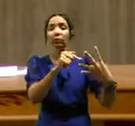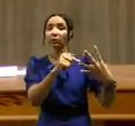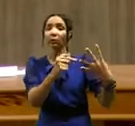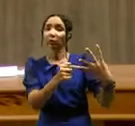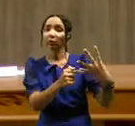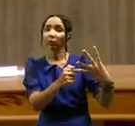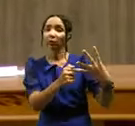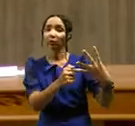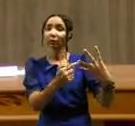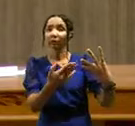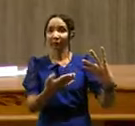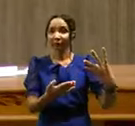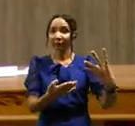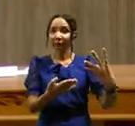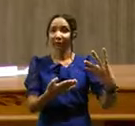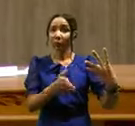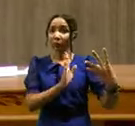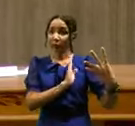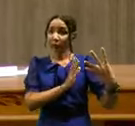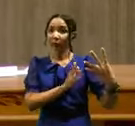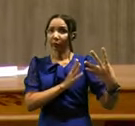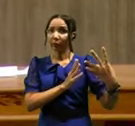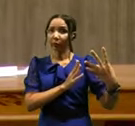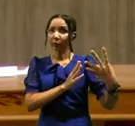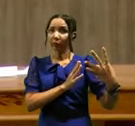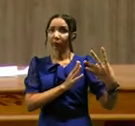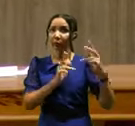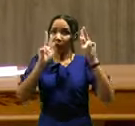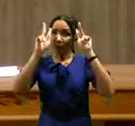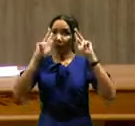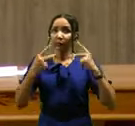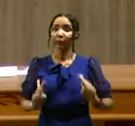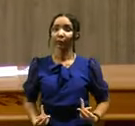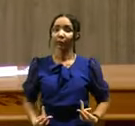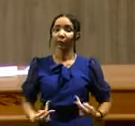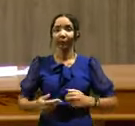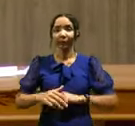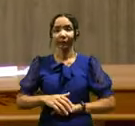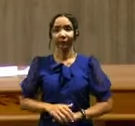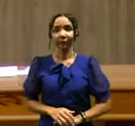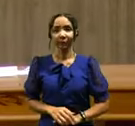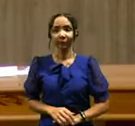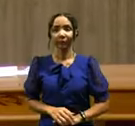quatro se vocês atentarem vocês vão ter aí a terra